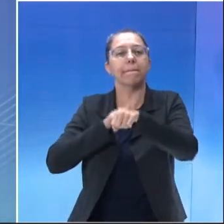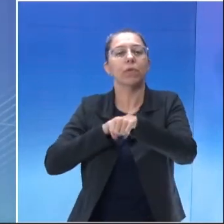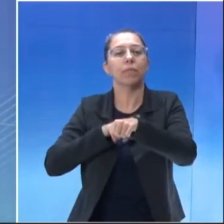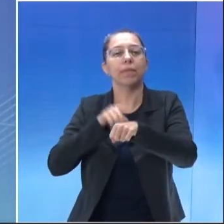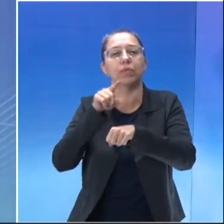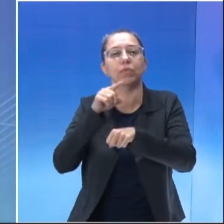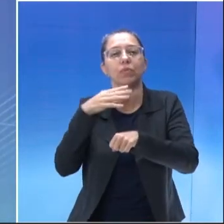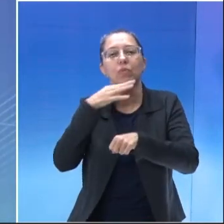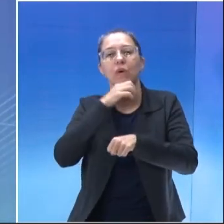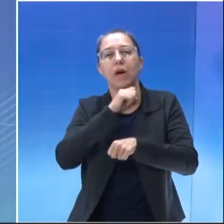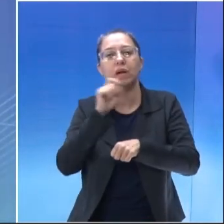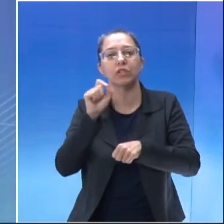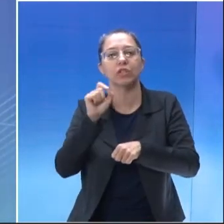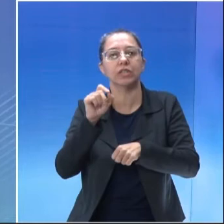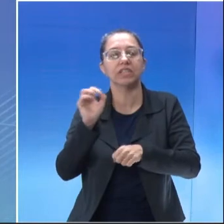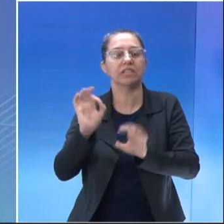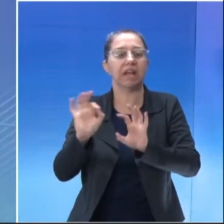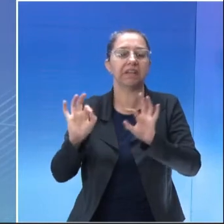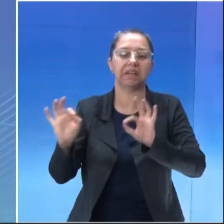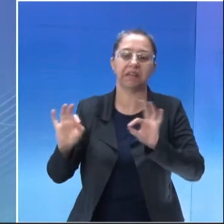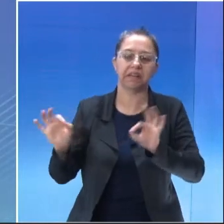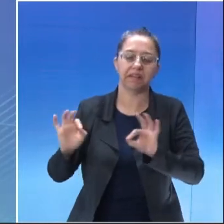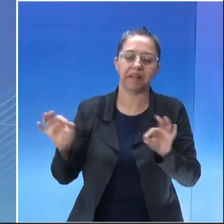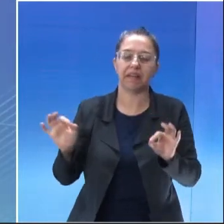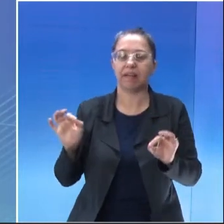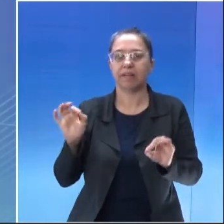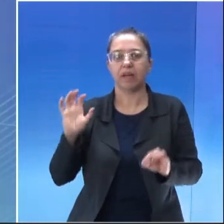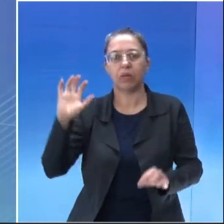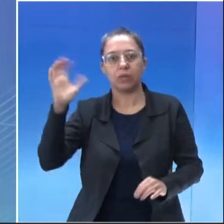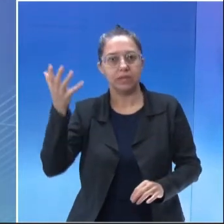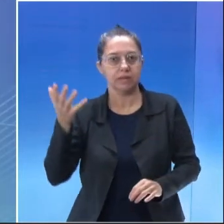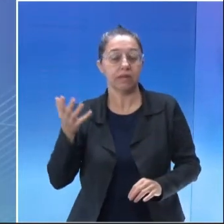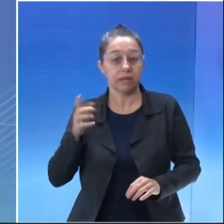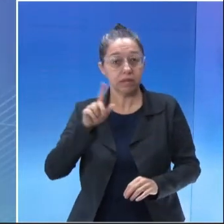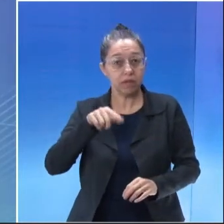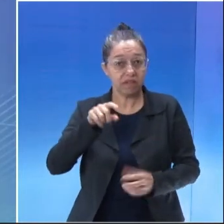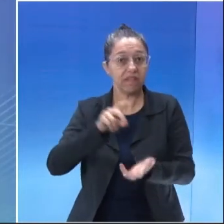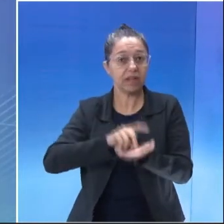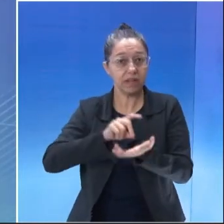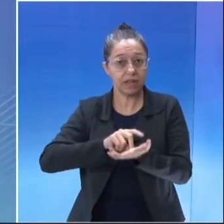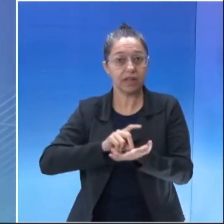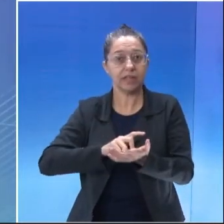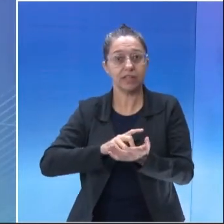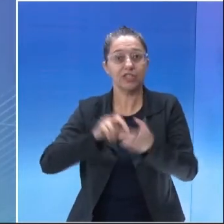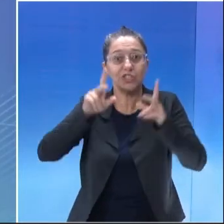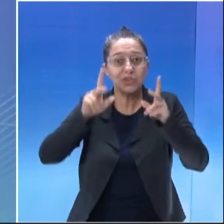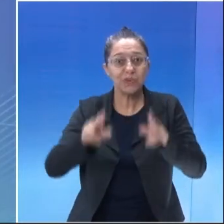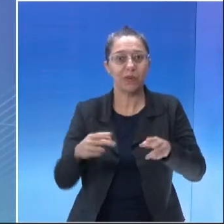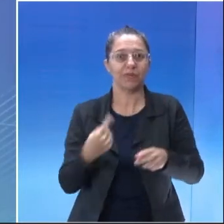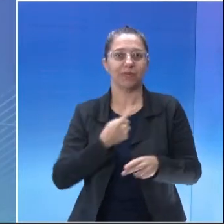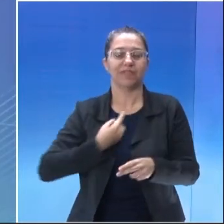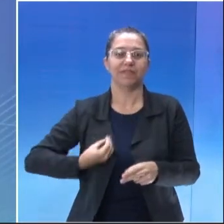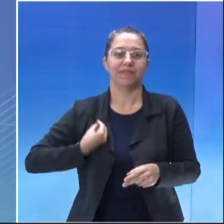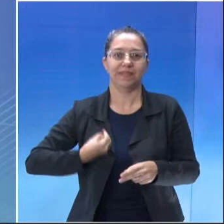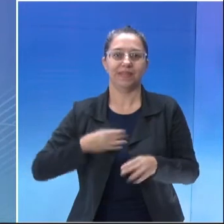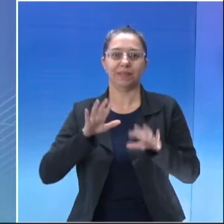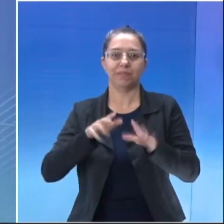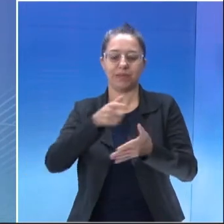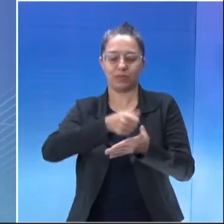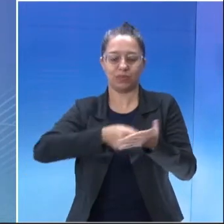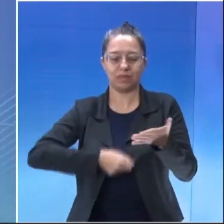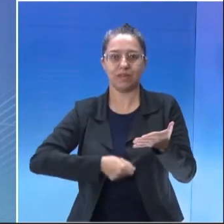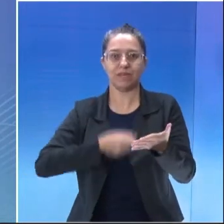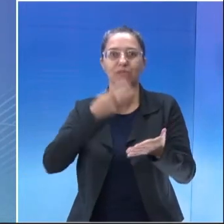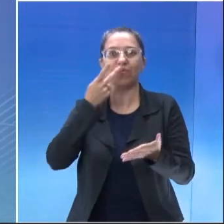novidade, acontece algo surpreendente, extraordinário. Realmente isso acontece no nosso cotidiano mesmo. Mas aí o texto fala de